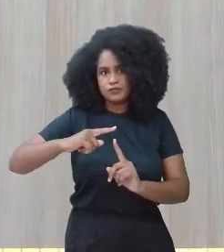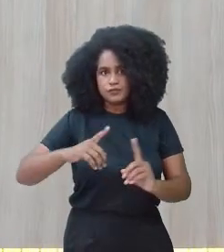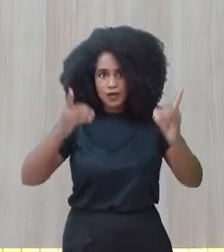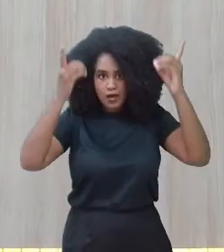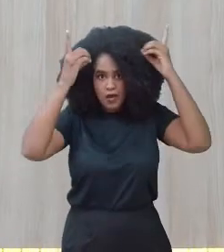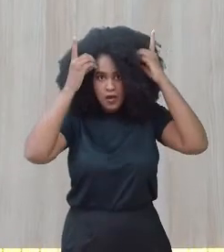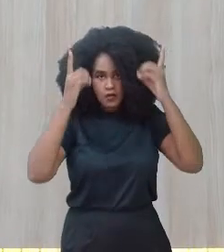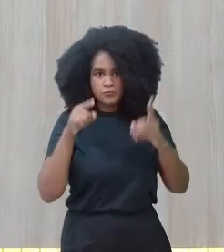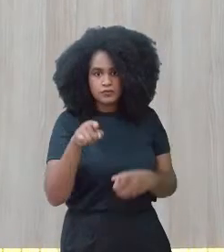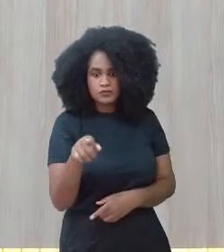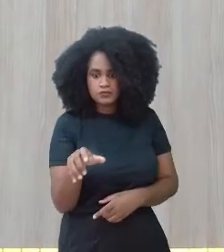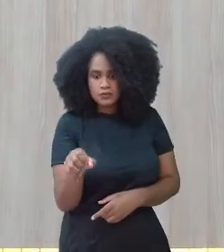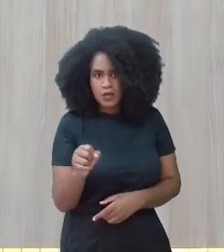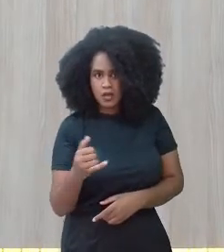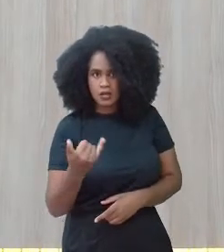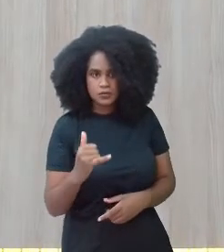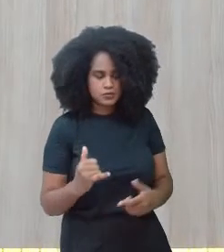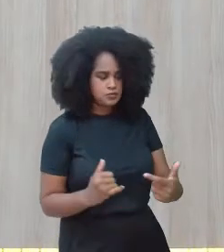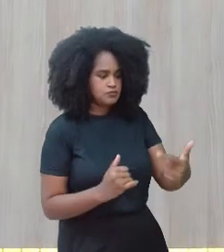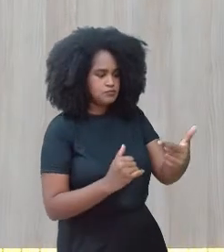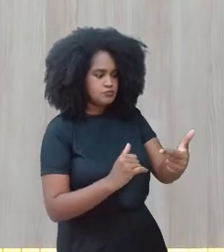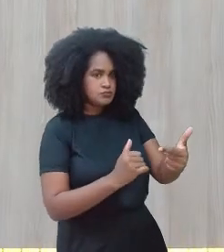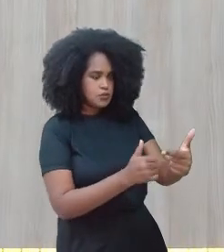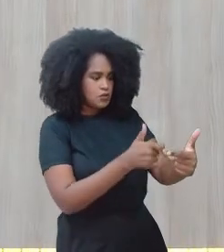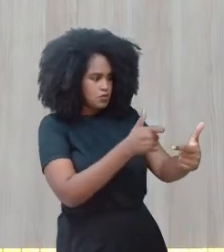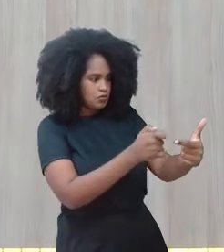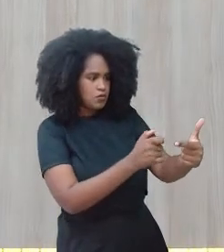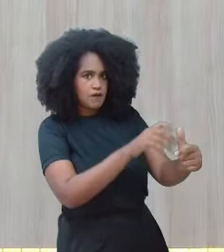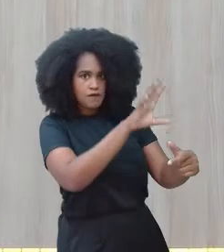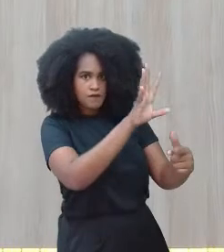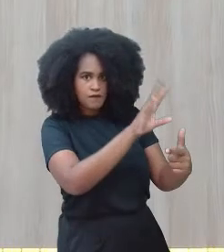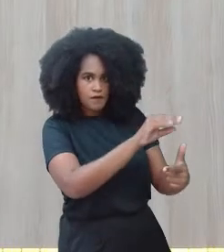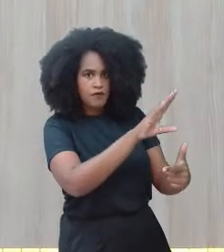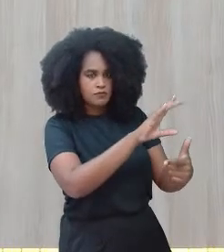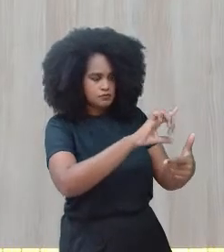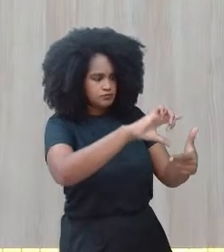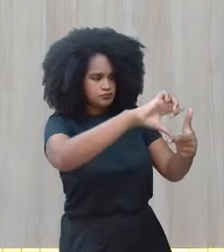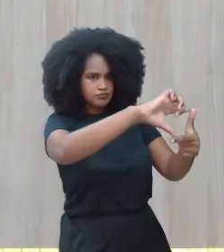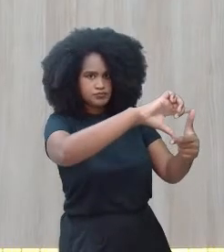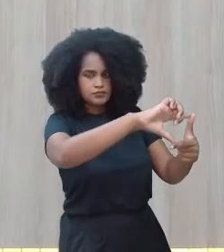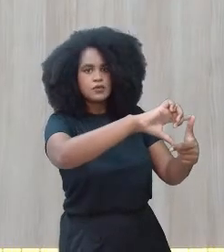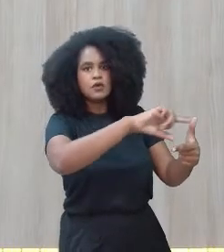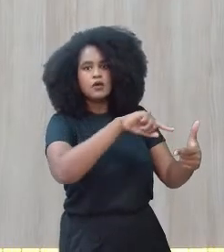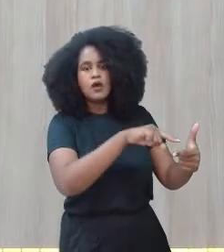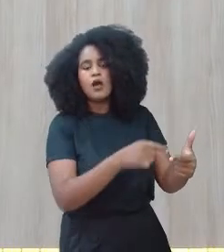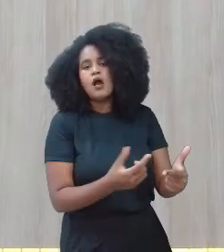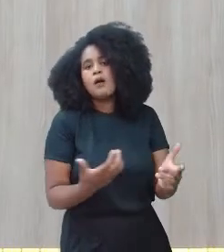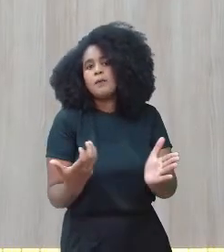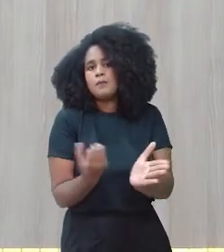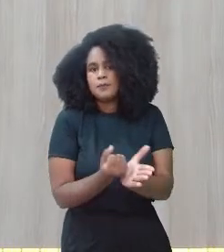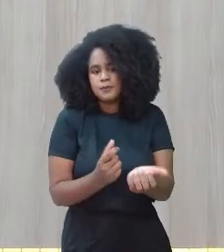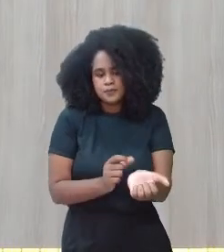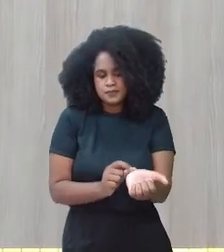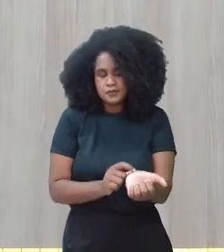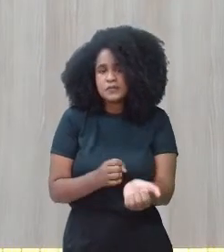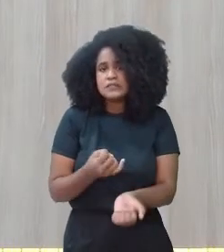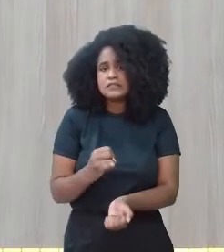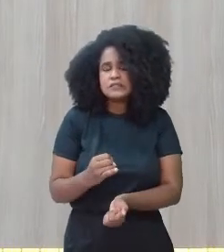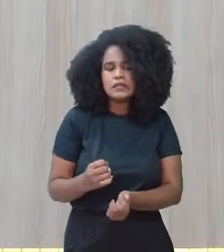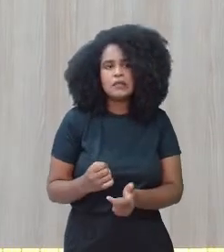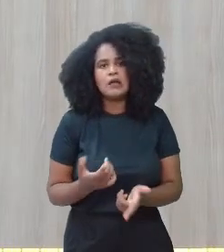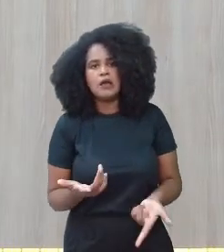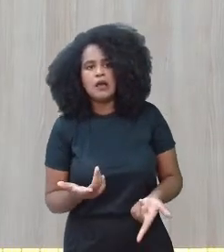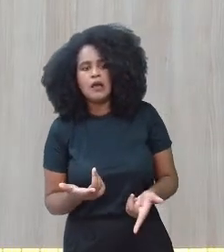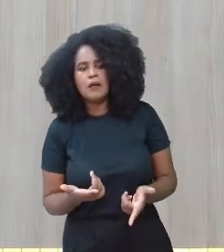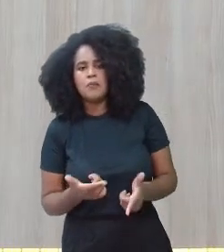pode apontar a câmera e fazer o download do aplicativo, tá certo? Vai mexendo. Se tiver algum problema, vai lá ter um telefone ou